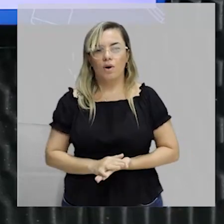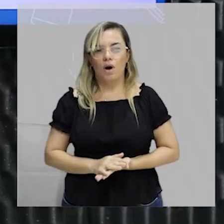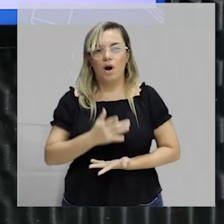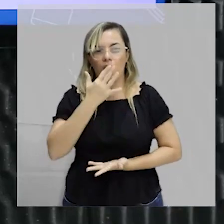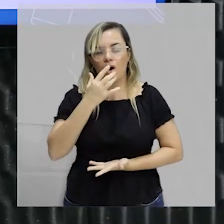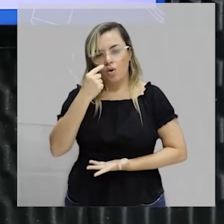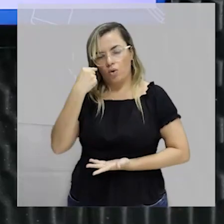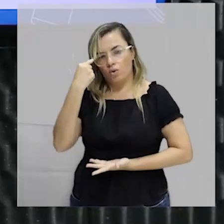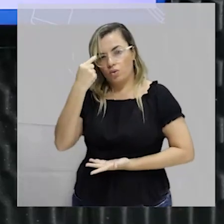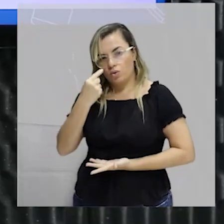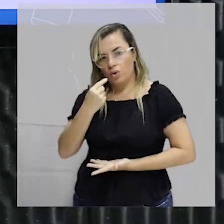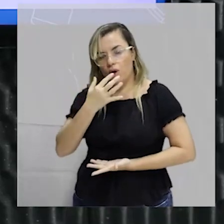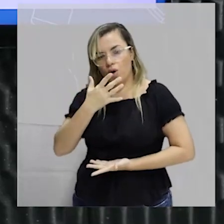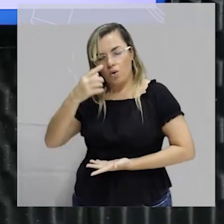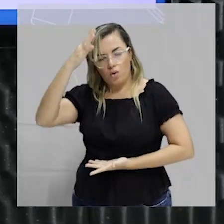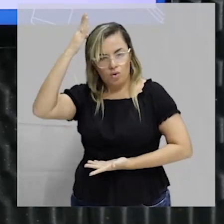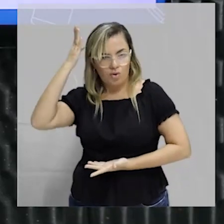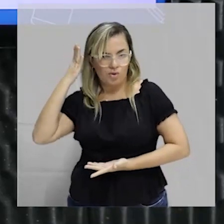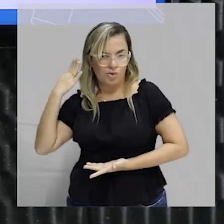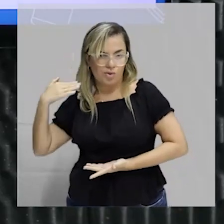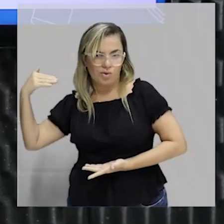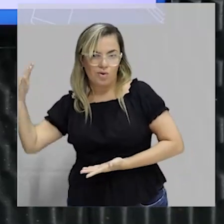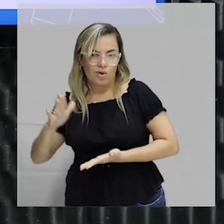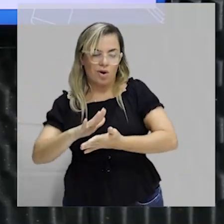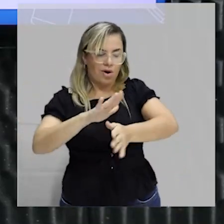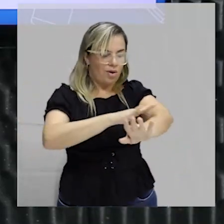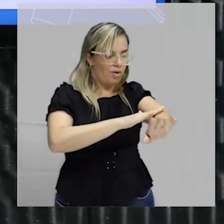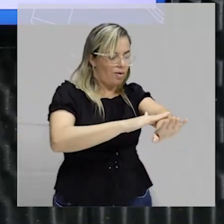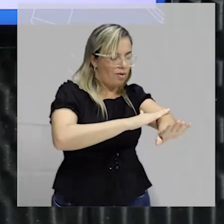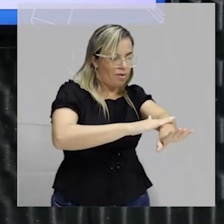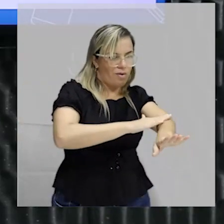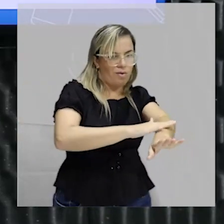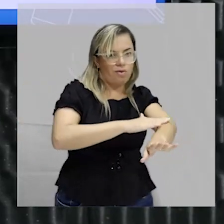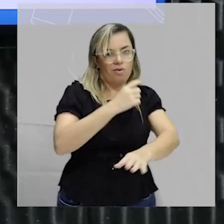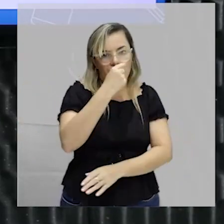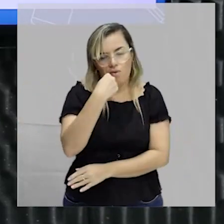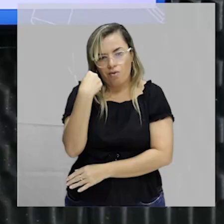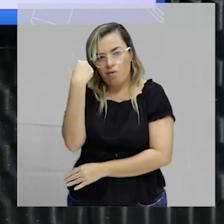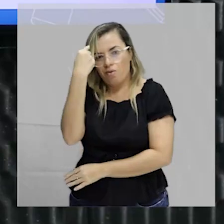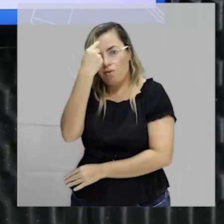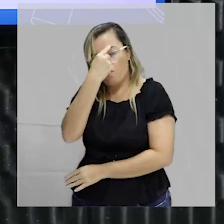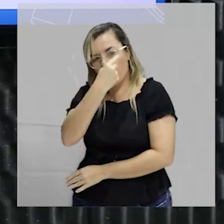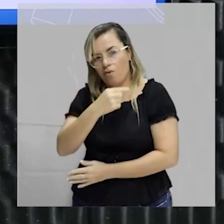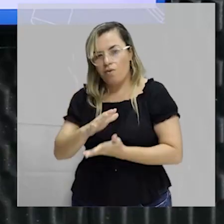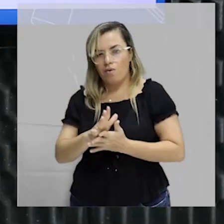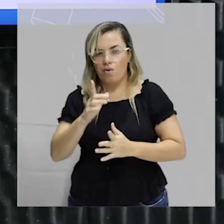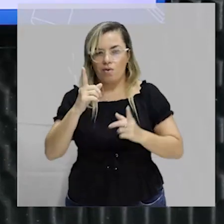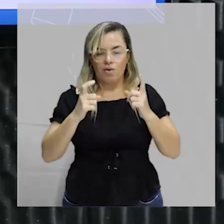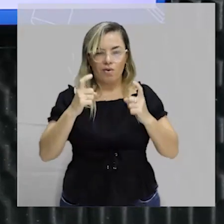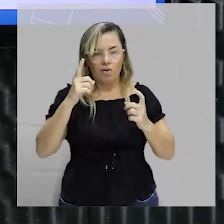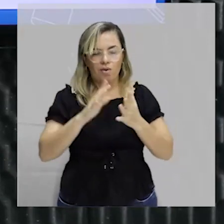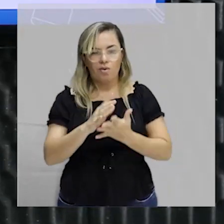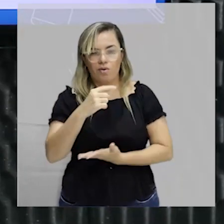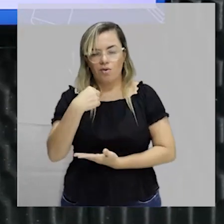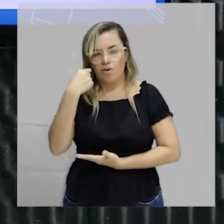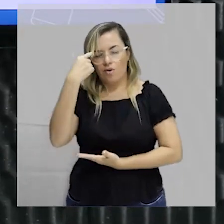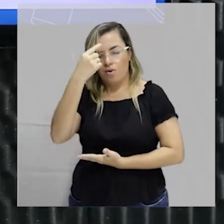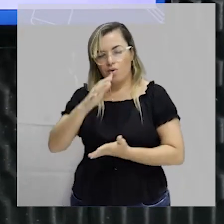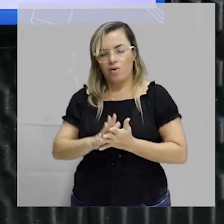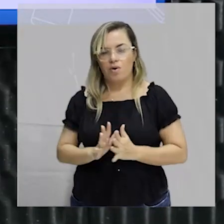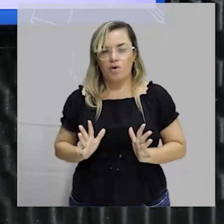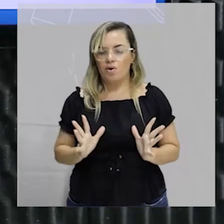olhos, cor do cabelo, né, a cor da pele, o formato do rosto, a fisionomia. Todas essas características que os